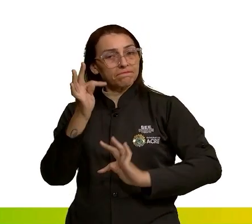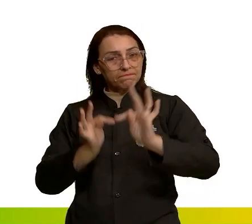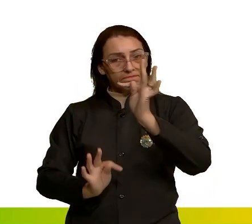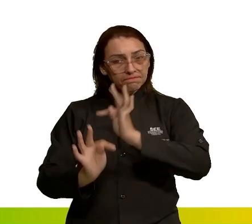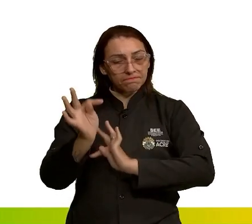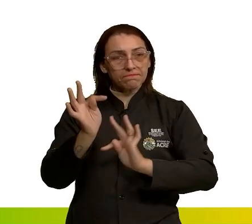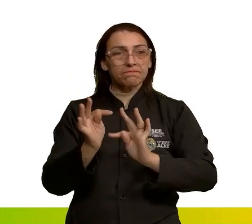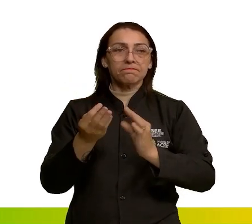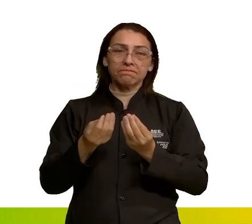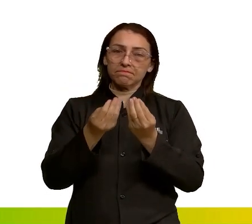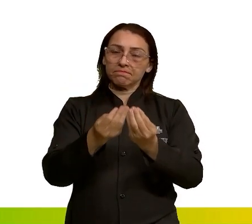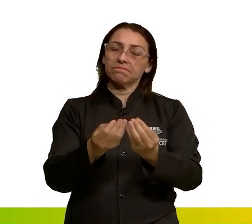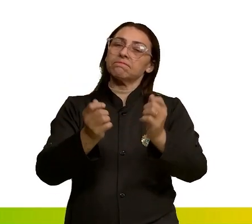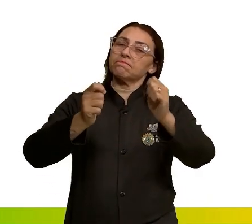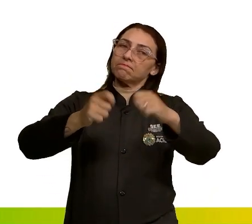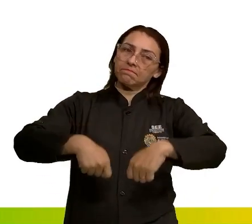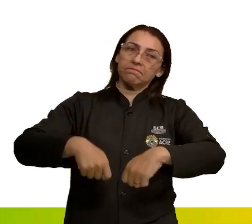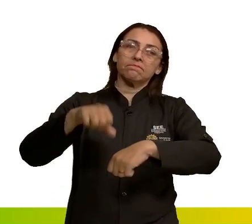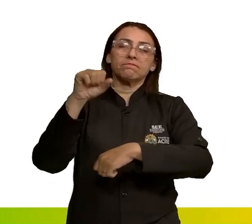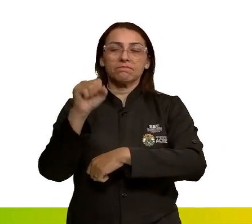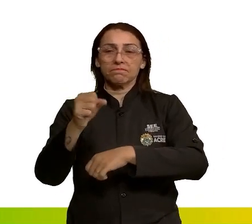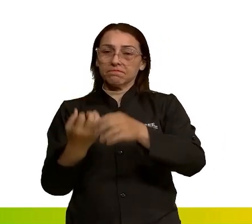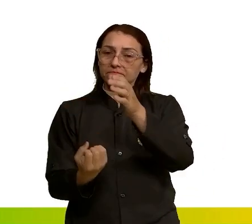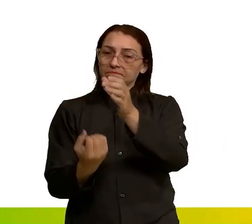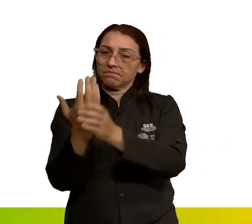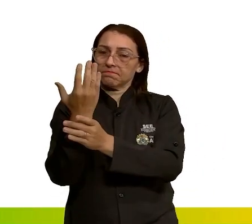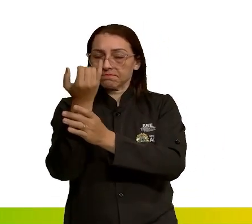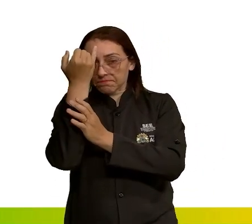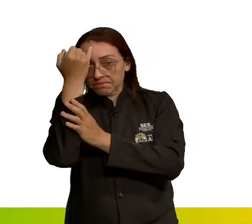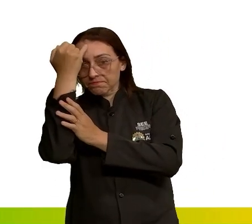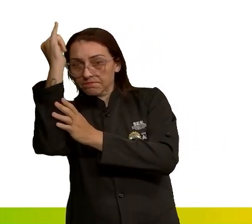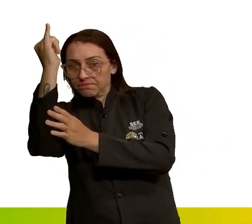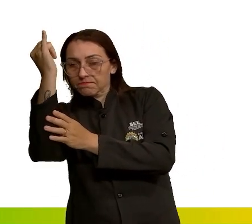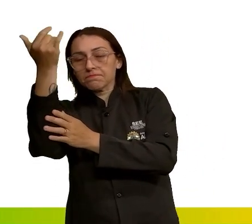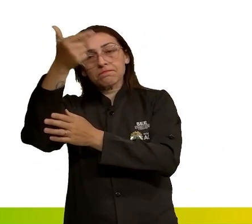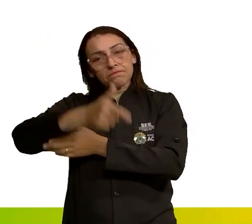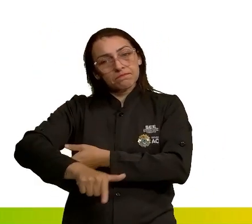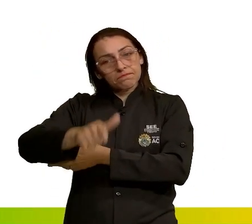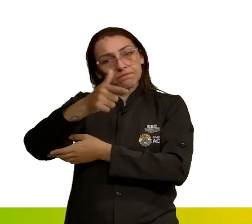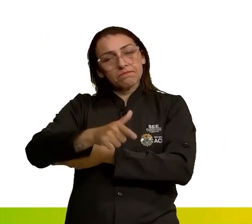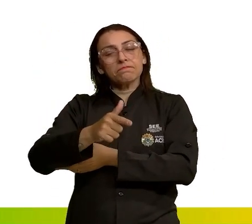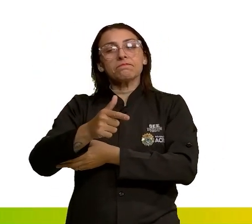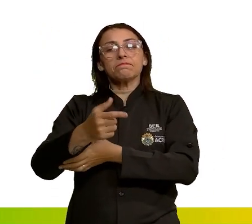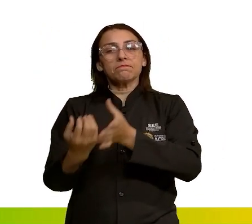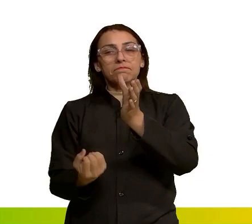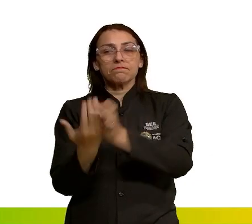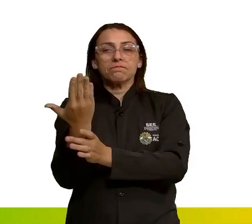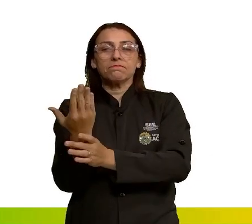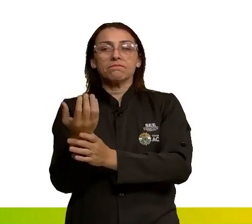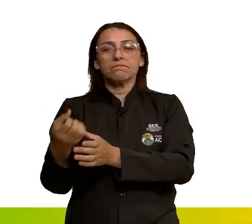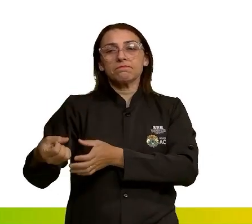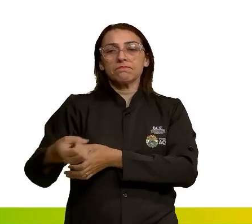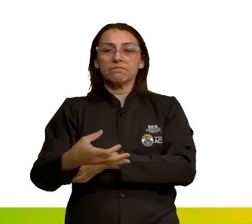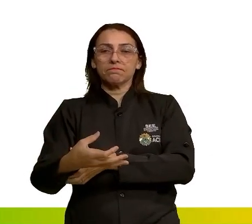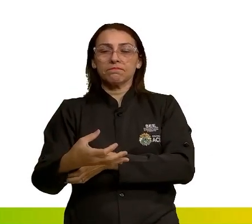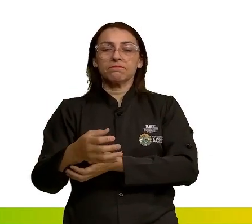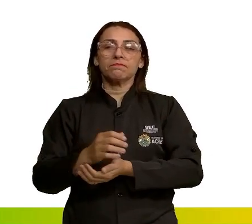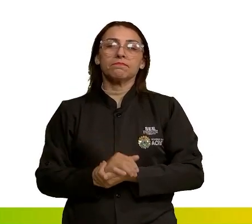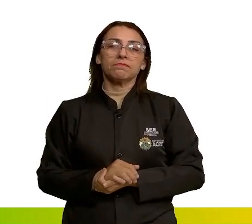tecnologia ela oferece a possibilidade de produzir ideias, de reproduzir e de criar novas ideias.